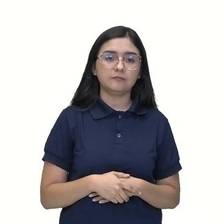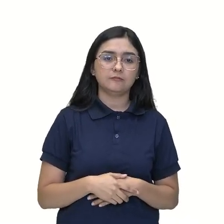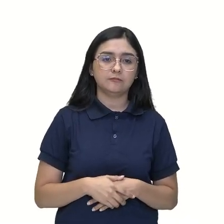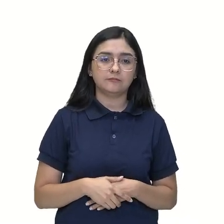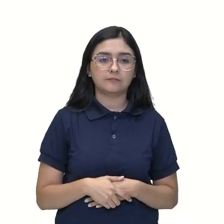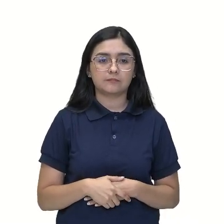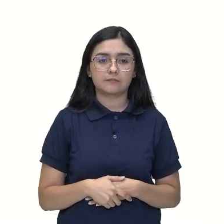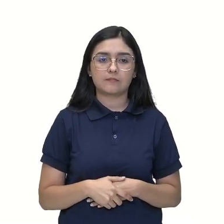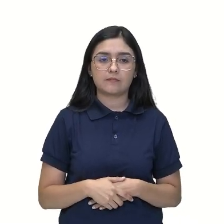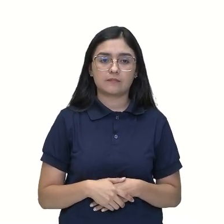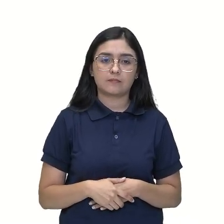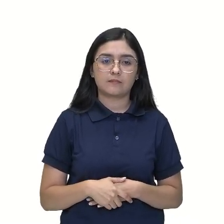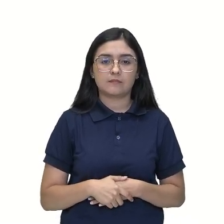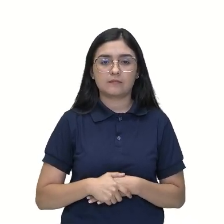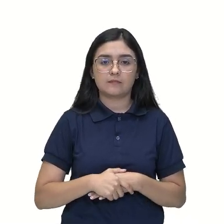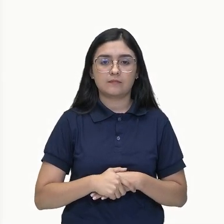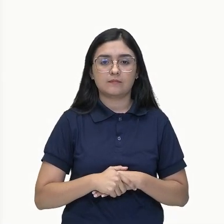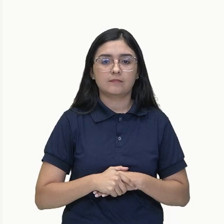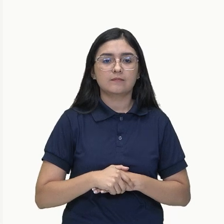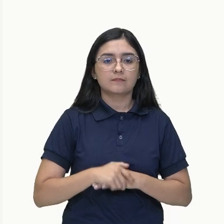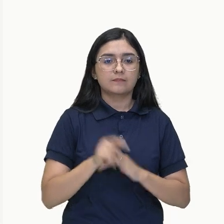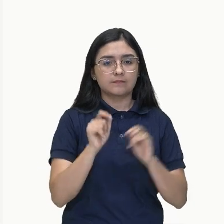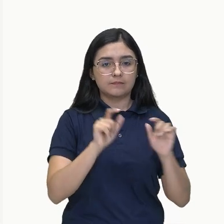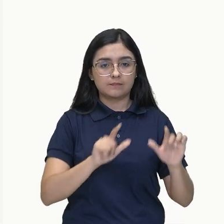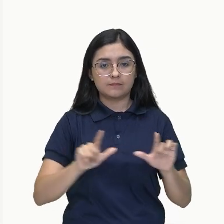Bom, na próxima cartela aqui,